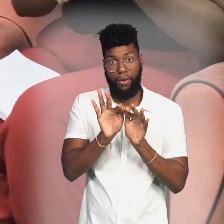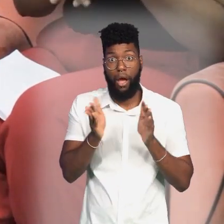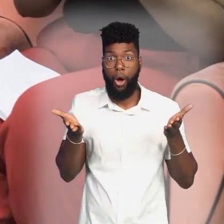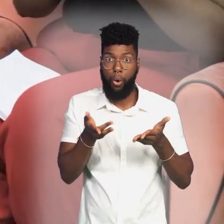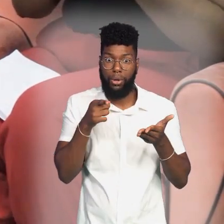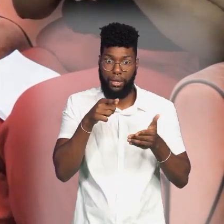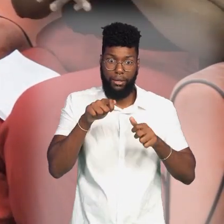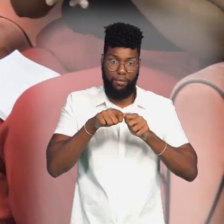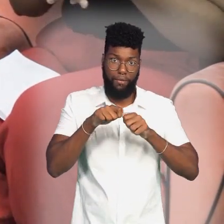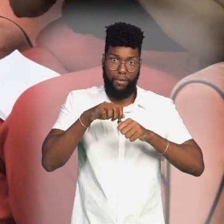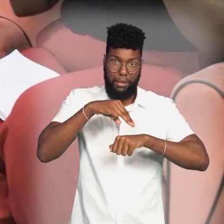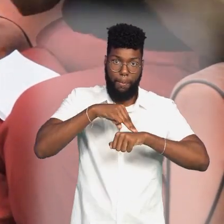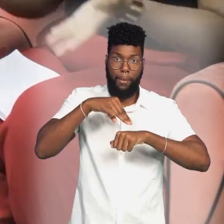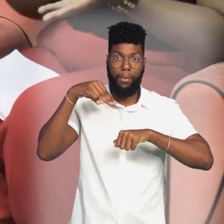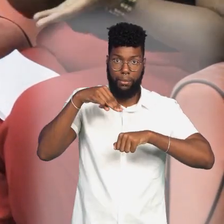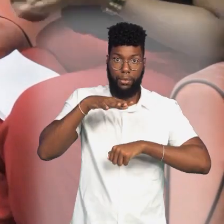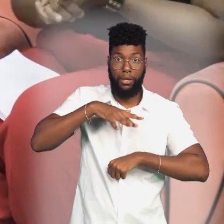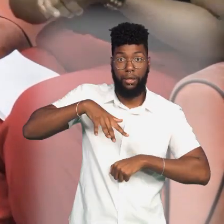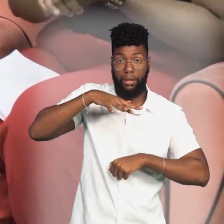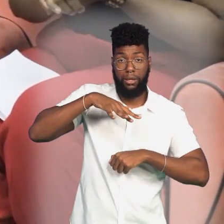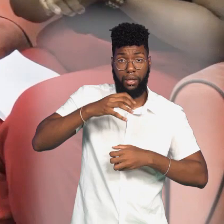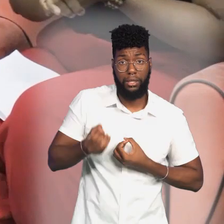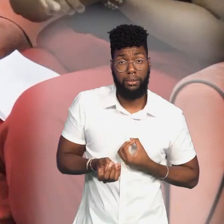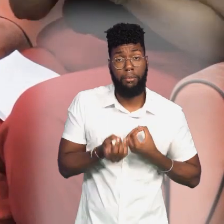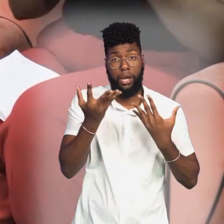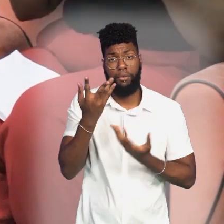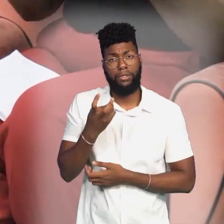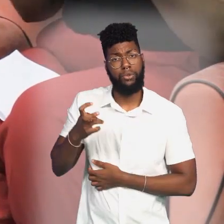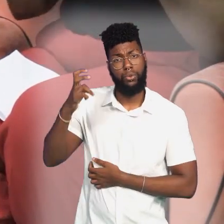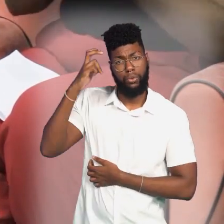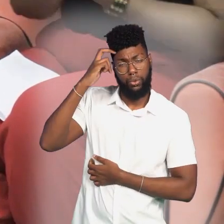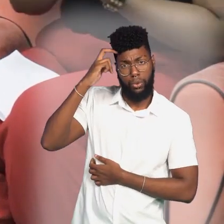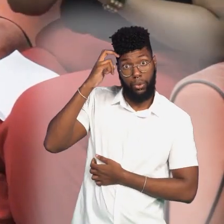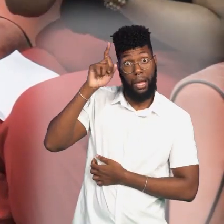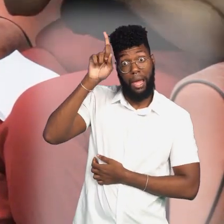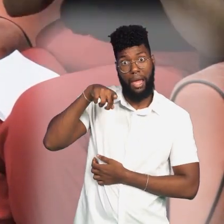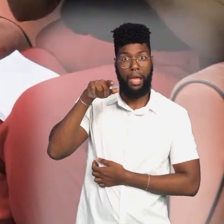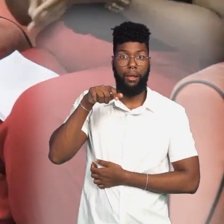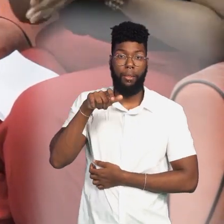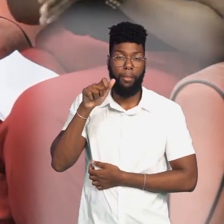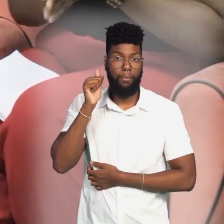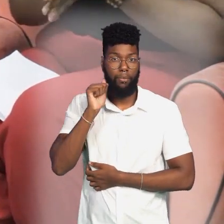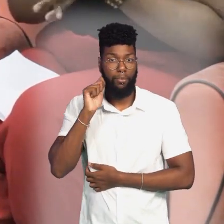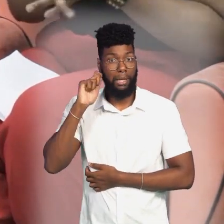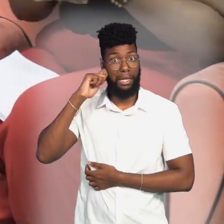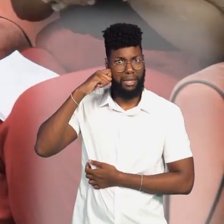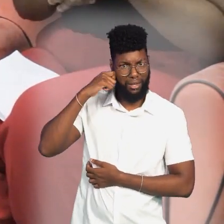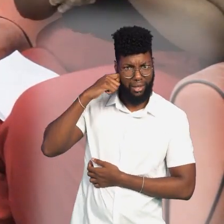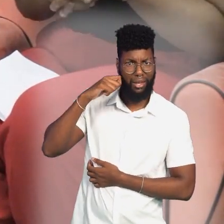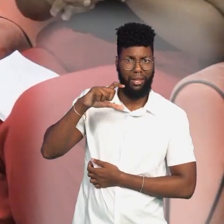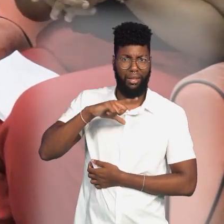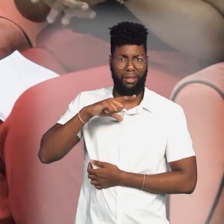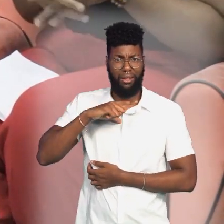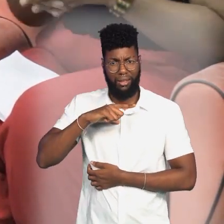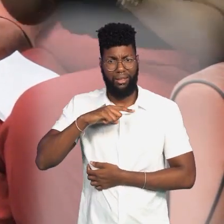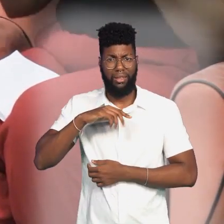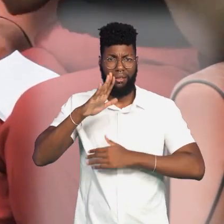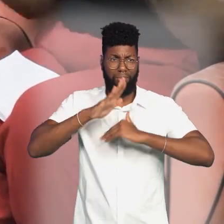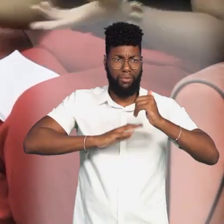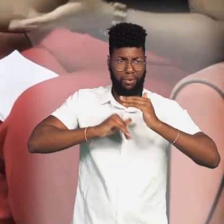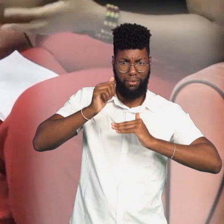faz um mestrado em manifestações culturais, então também é uma mulher negra que é super ativa dentro